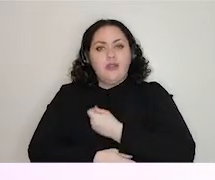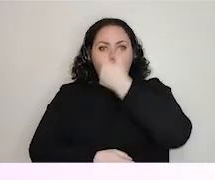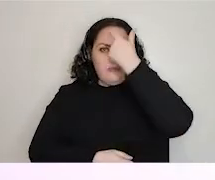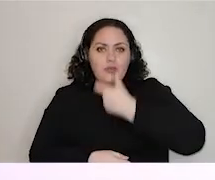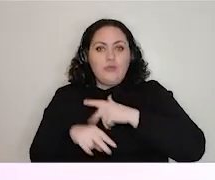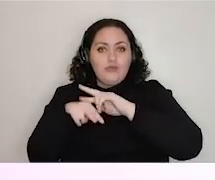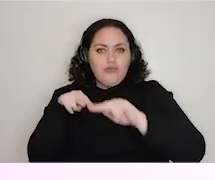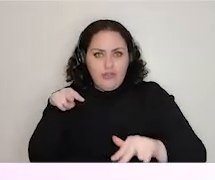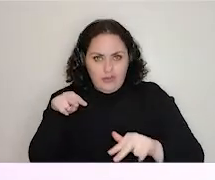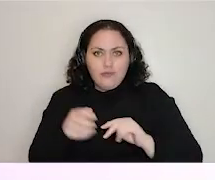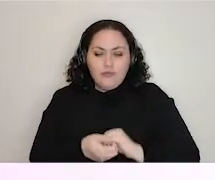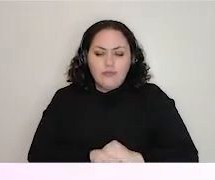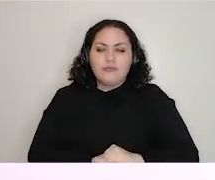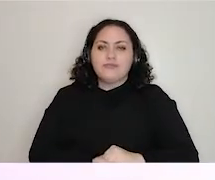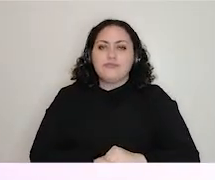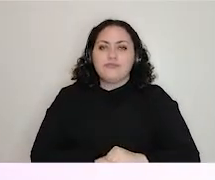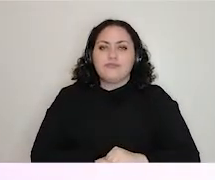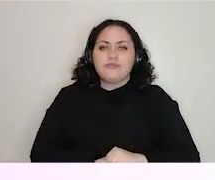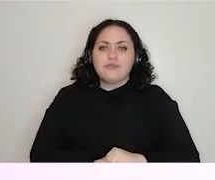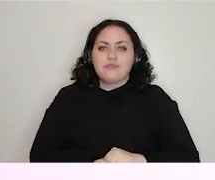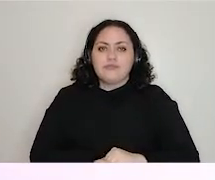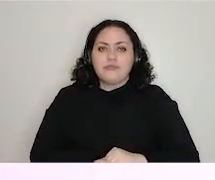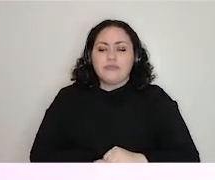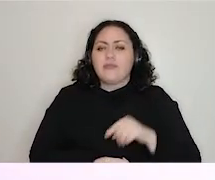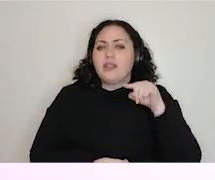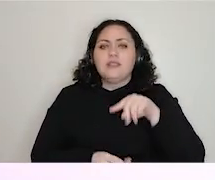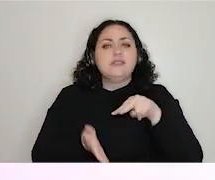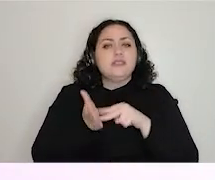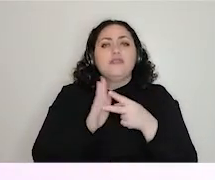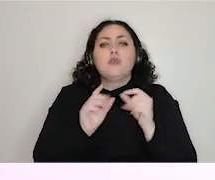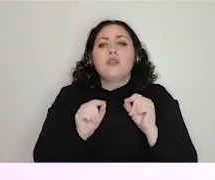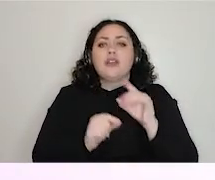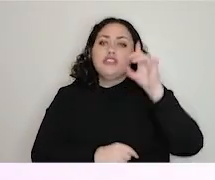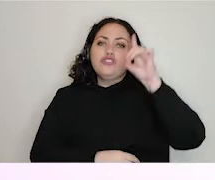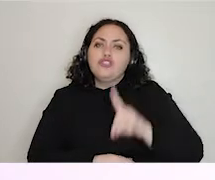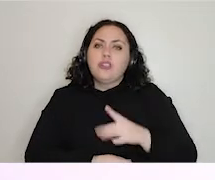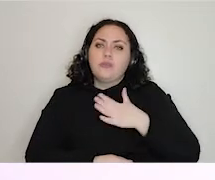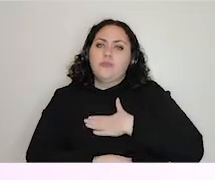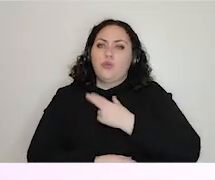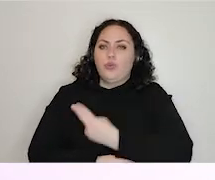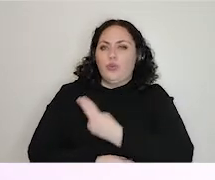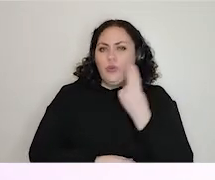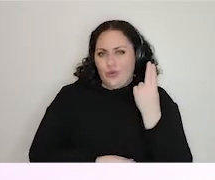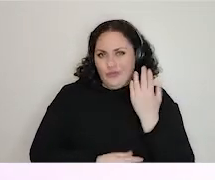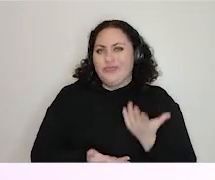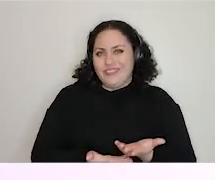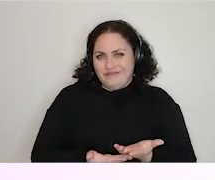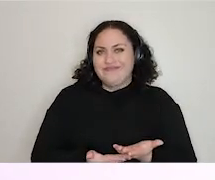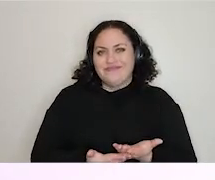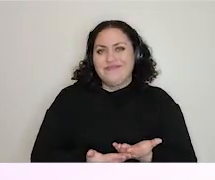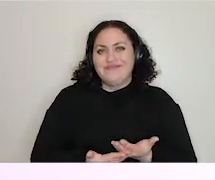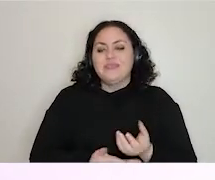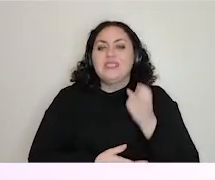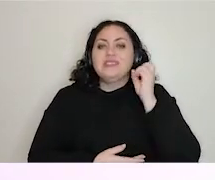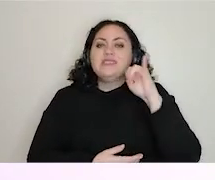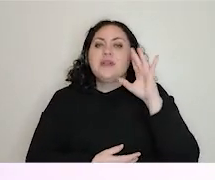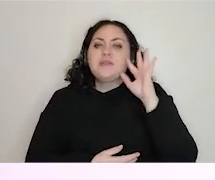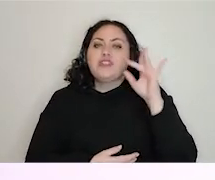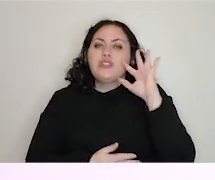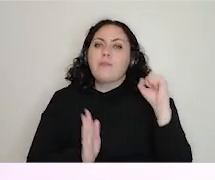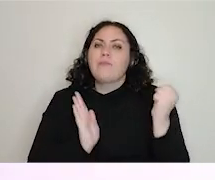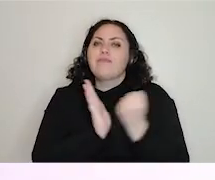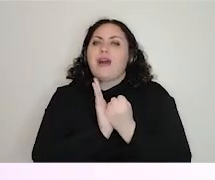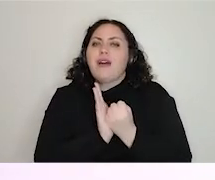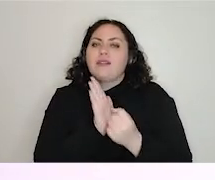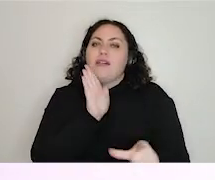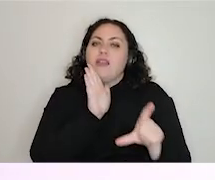gênero. E isso diz respeito ao direito ao nosso nome. Então, se a gente for parar para pensar nos marcos legais, em